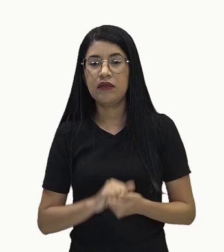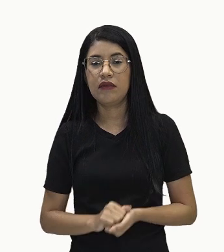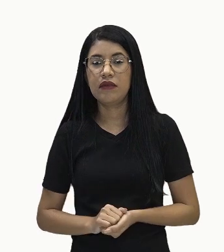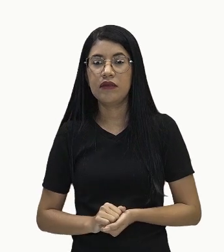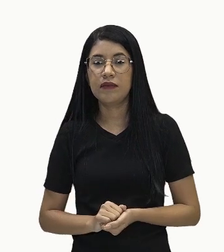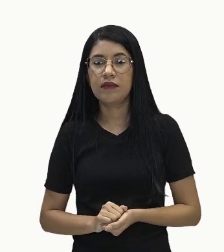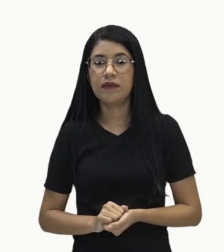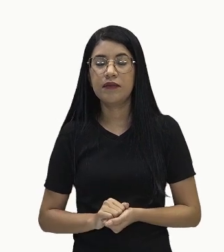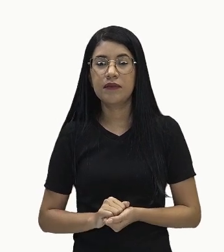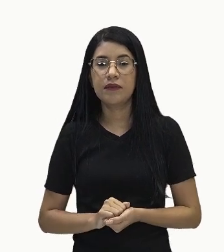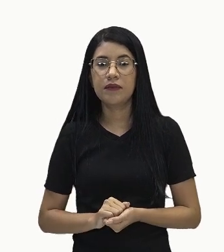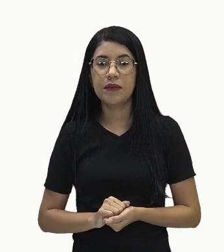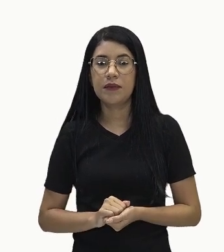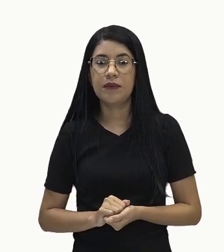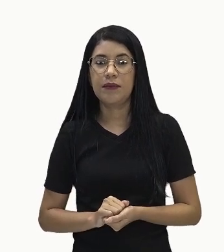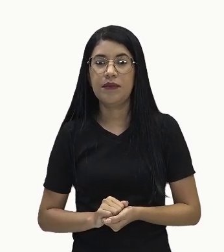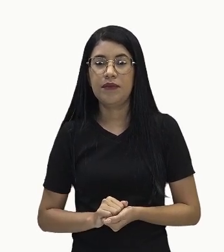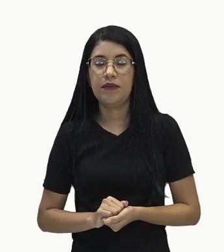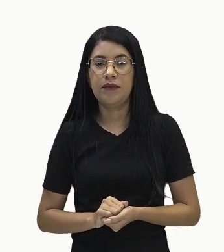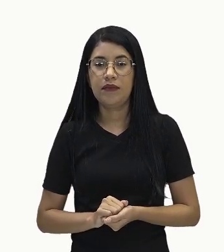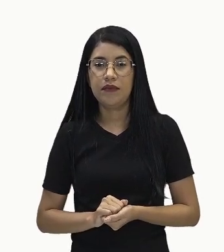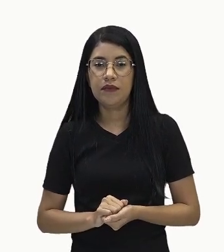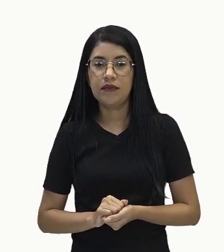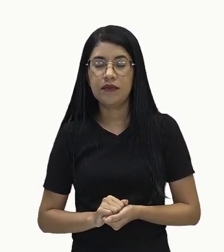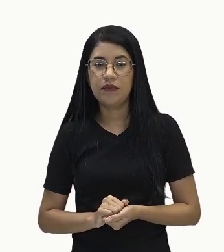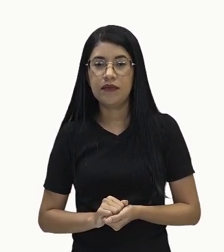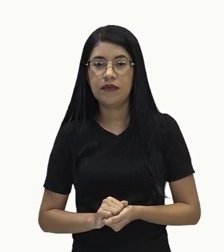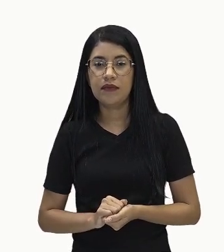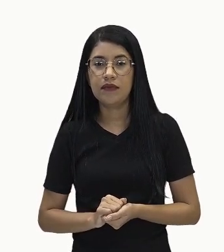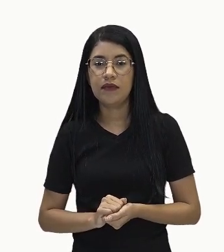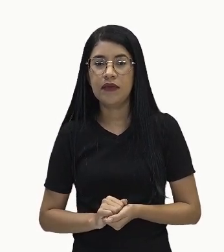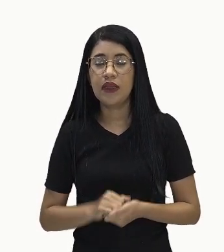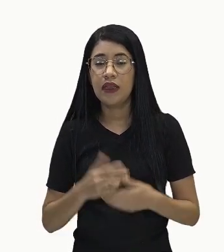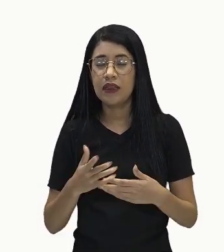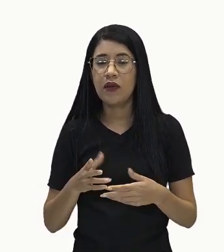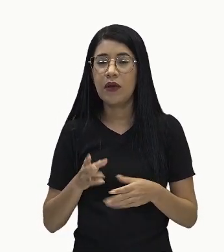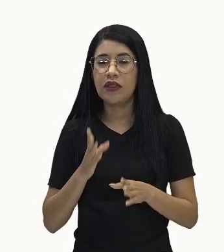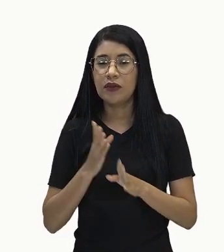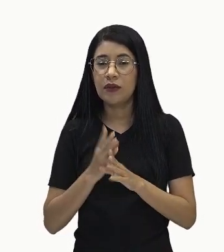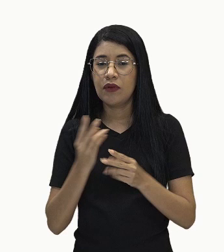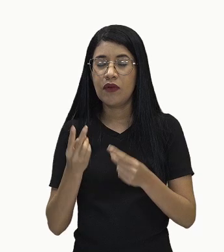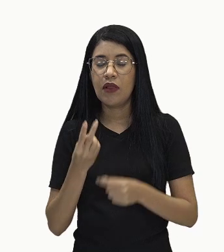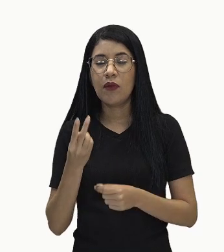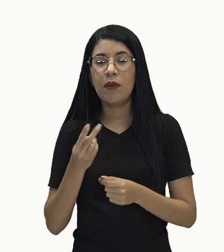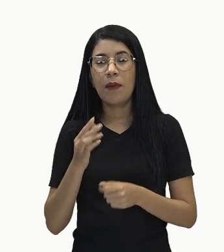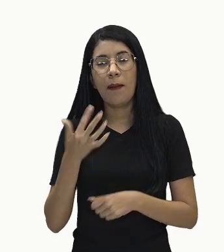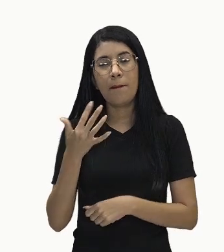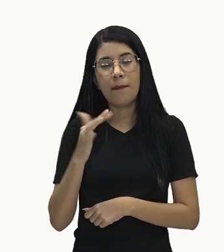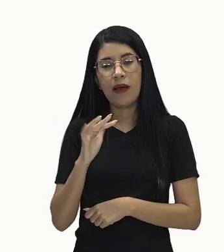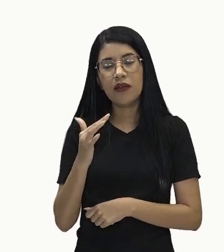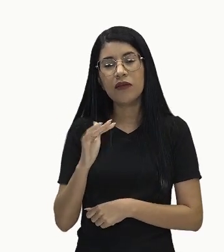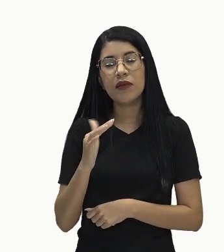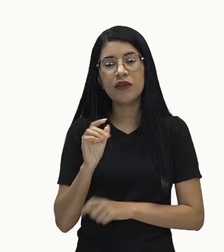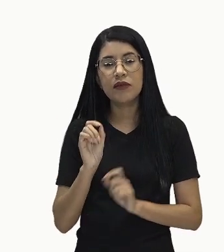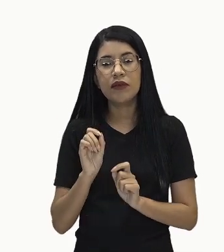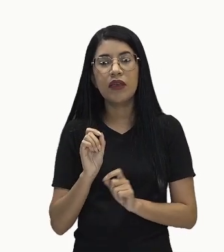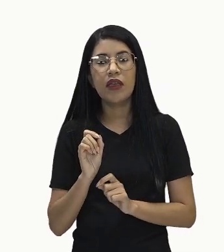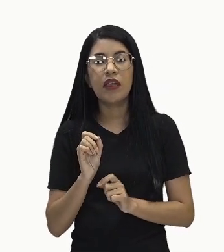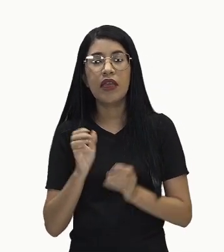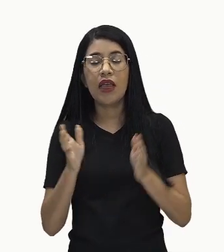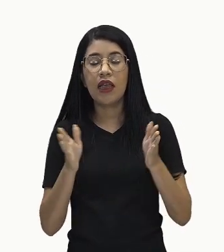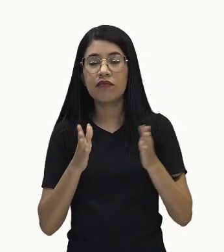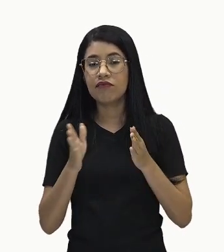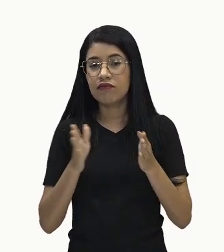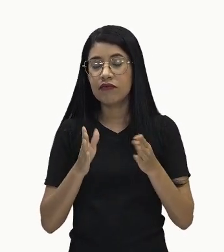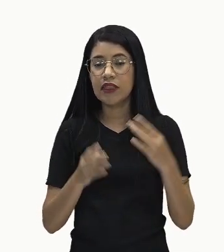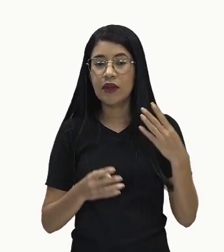raiz quadrada de 20, que é menor que raiz quadrada de quanto? De 5, né? Raiz quadrada de 25 é 5.